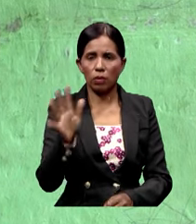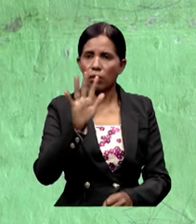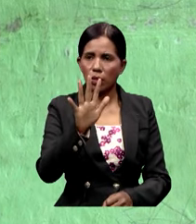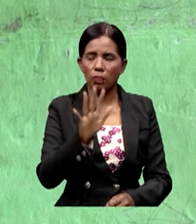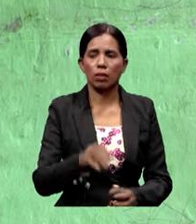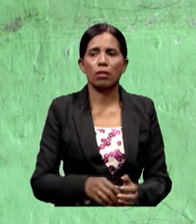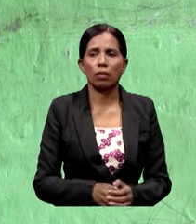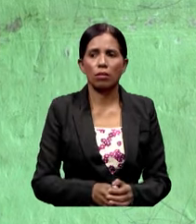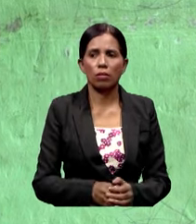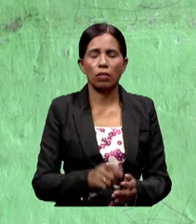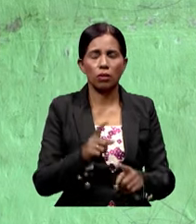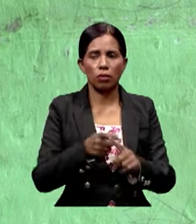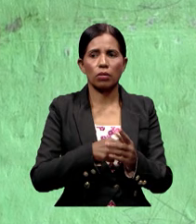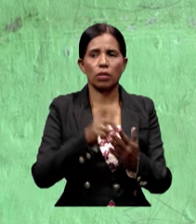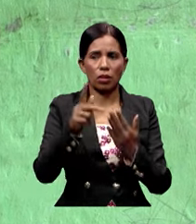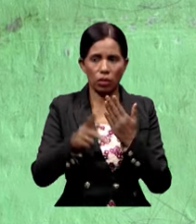agosto,